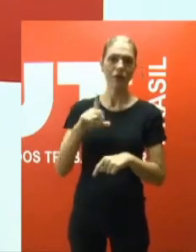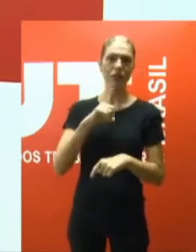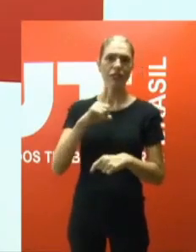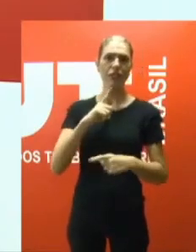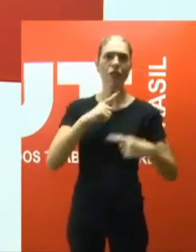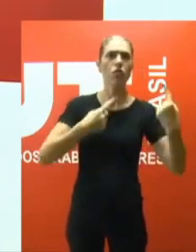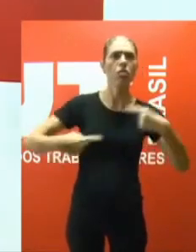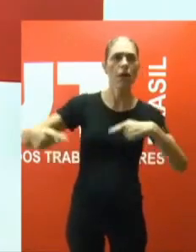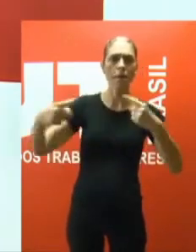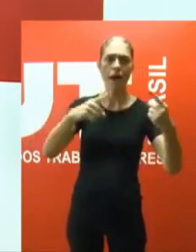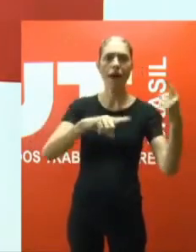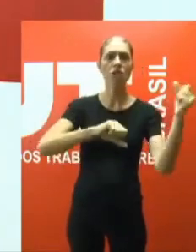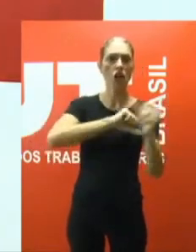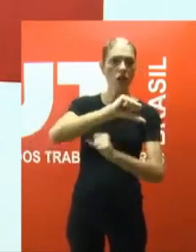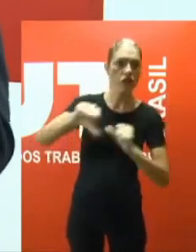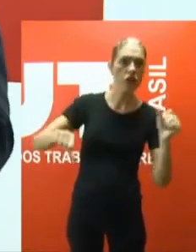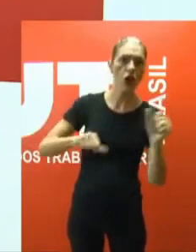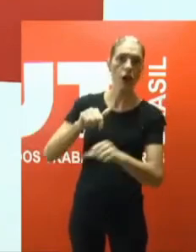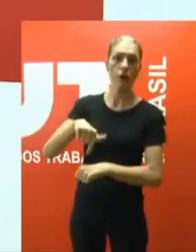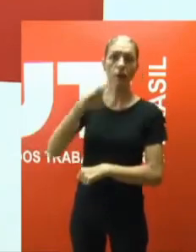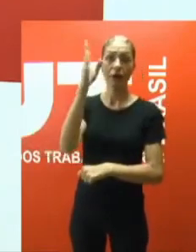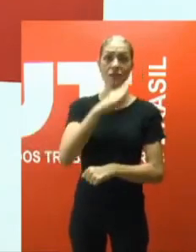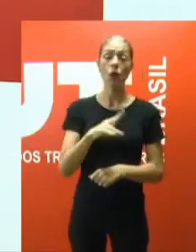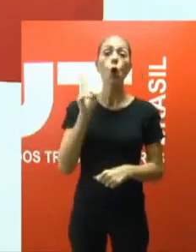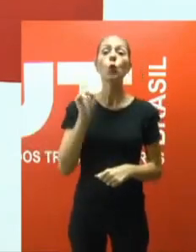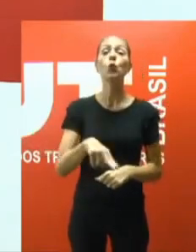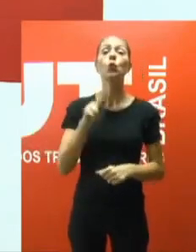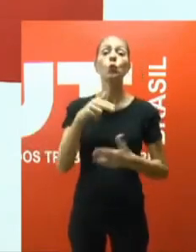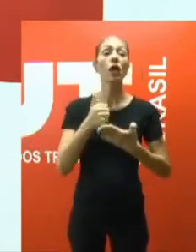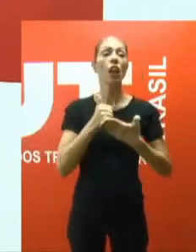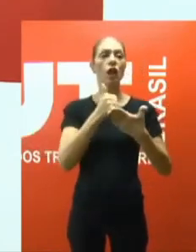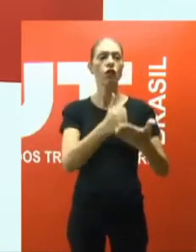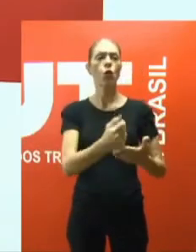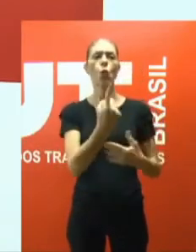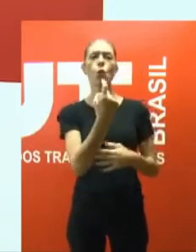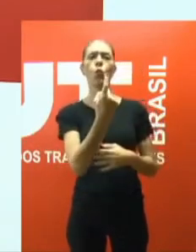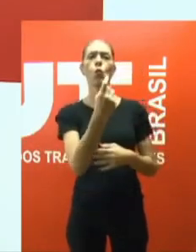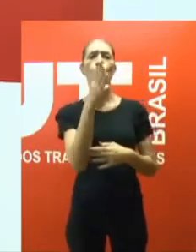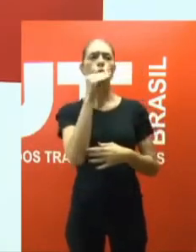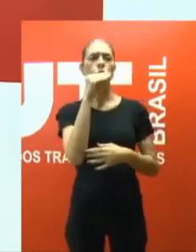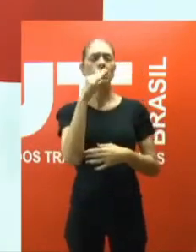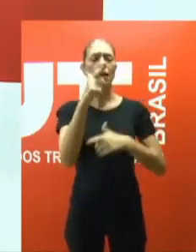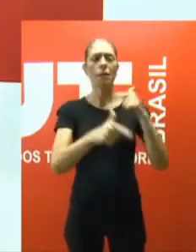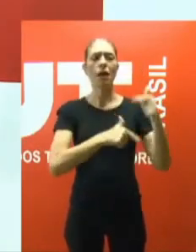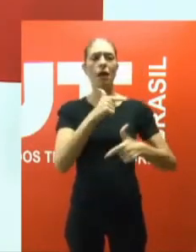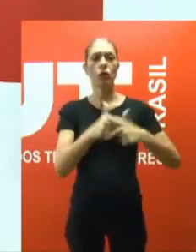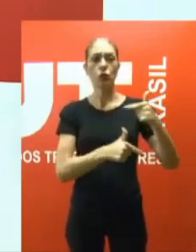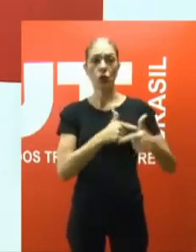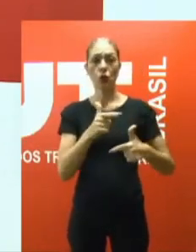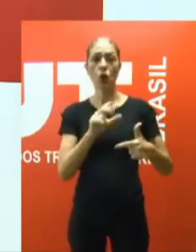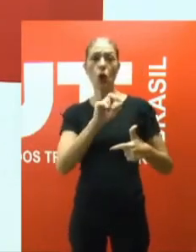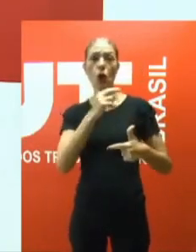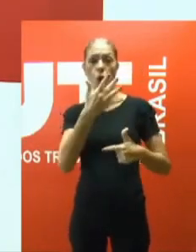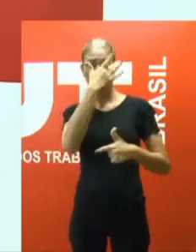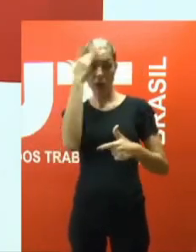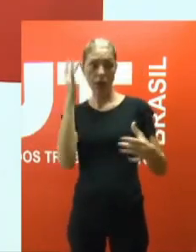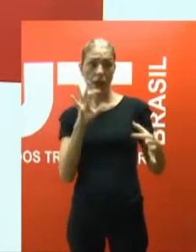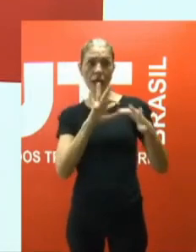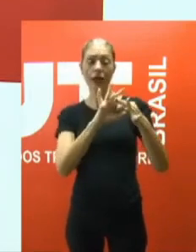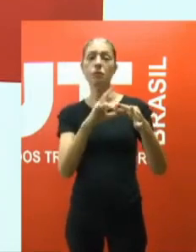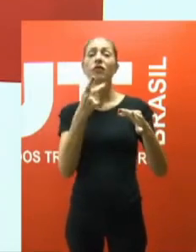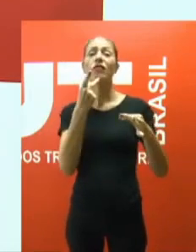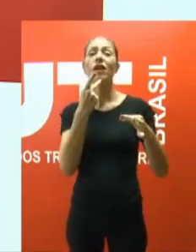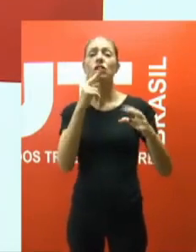Brasil nunca levaram um trabalhador ou alguém ligado aos trabalhadores para dar a sua